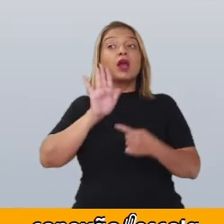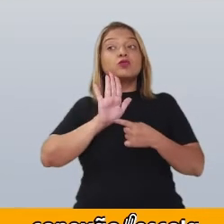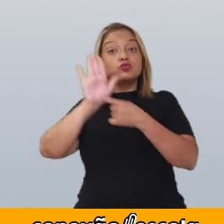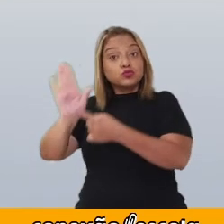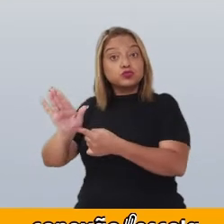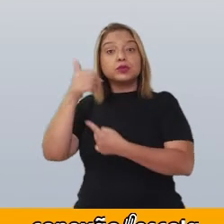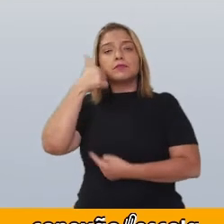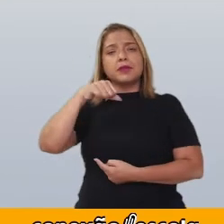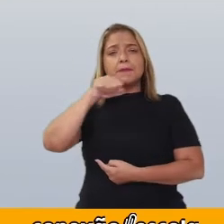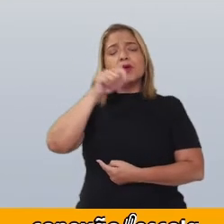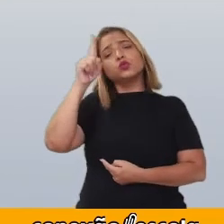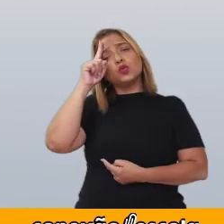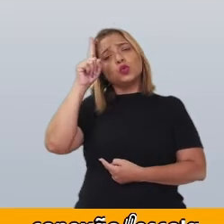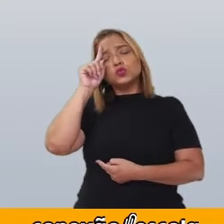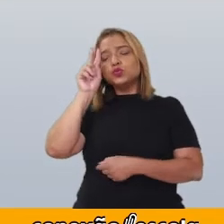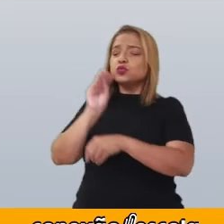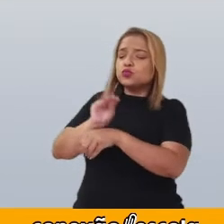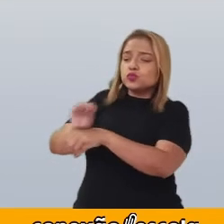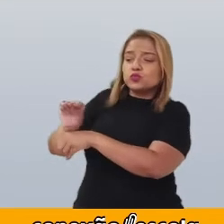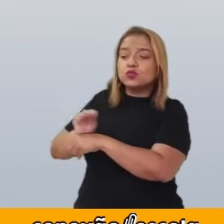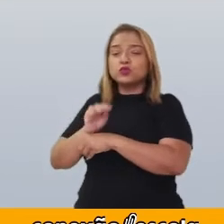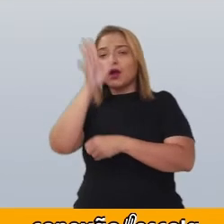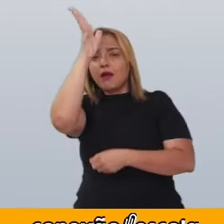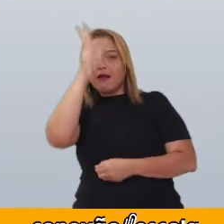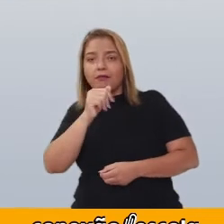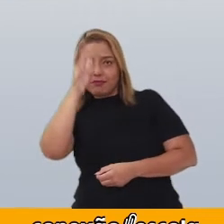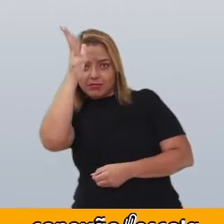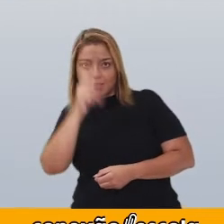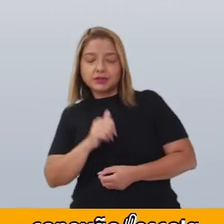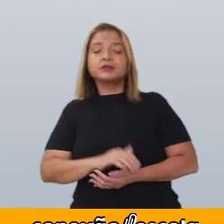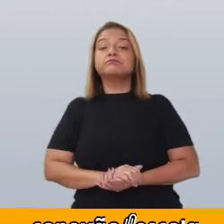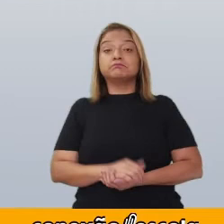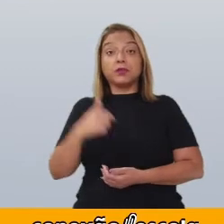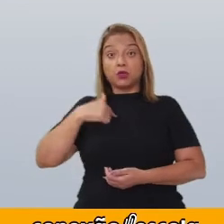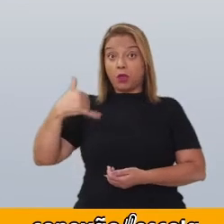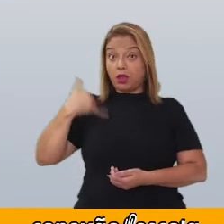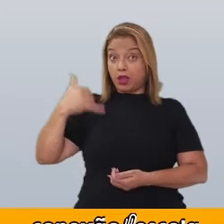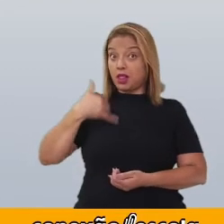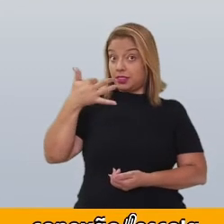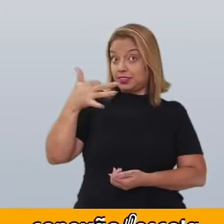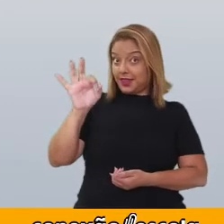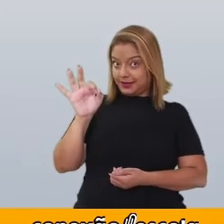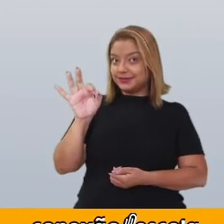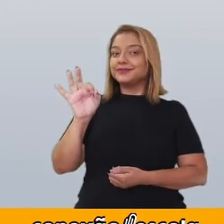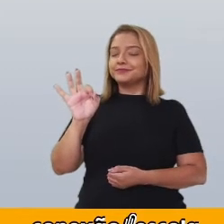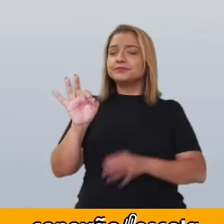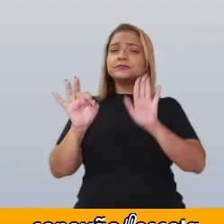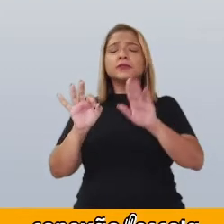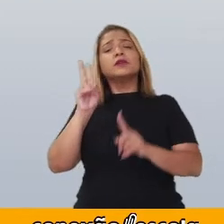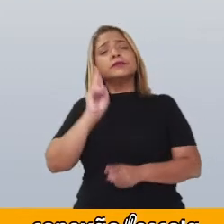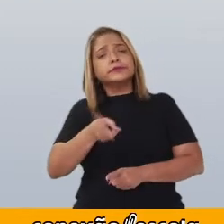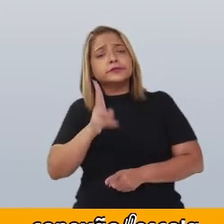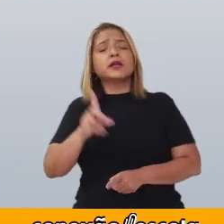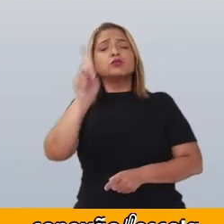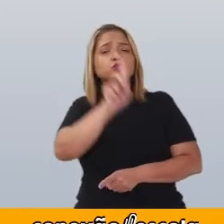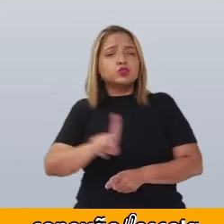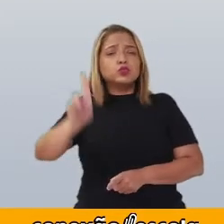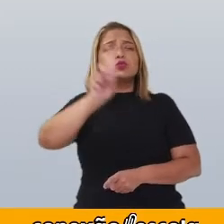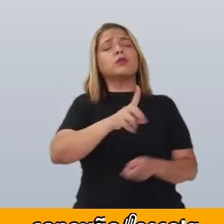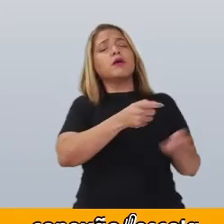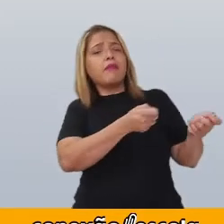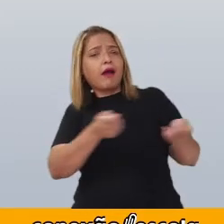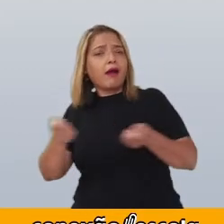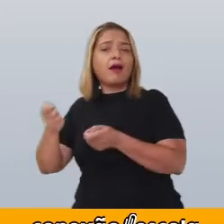minha mãe a cuidar das galinhas. Tenho 10 anos. E todo domingo vou com